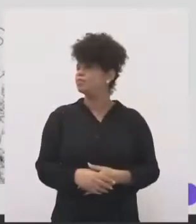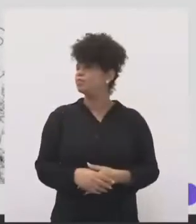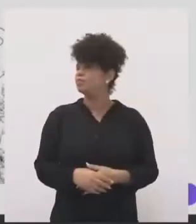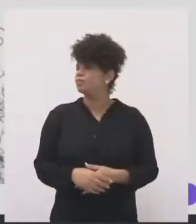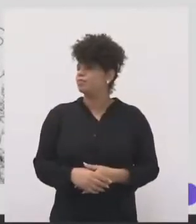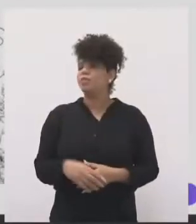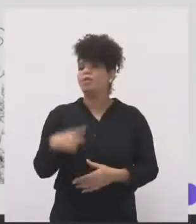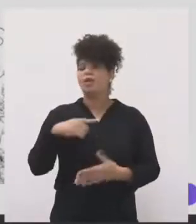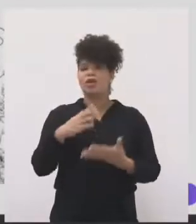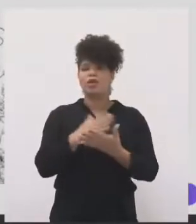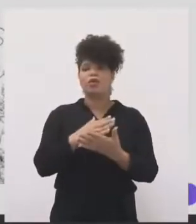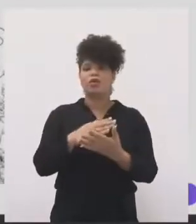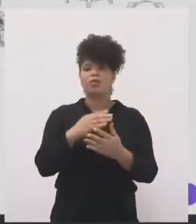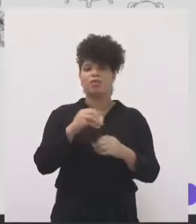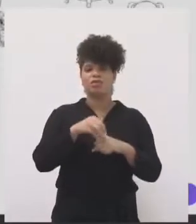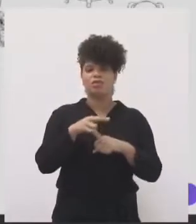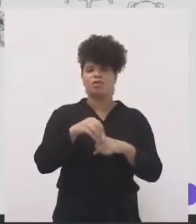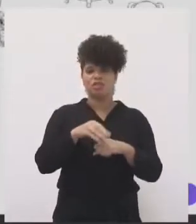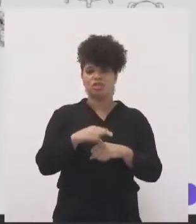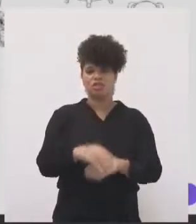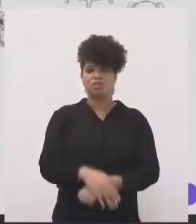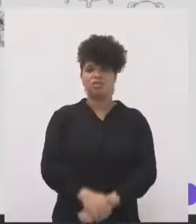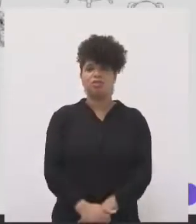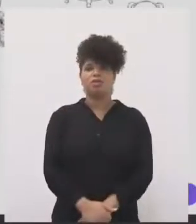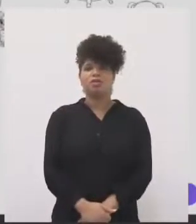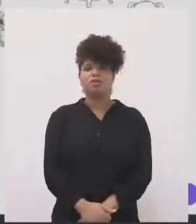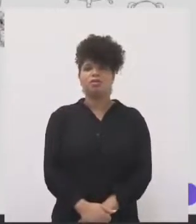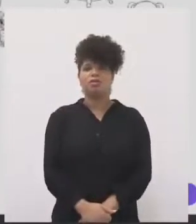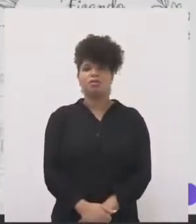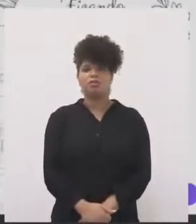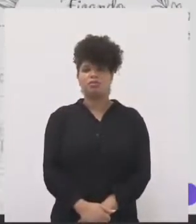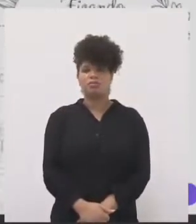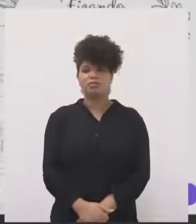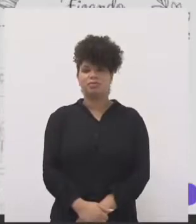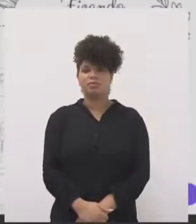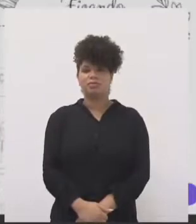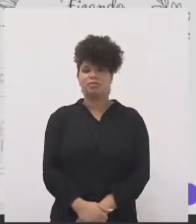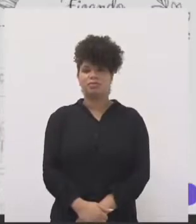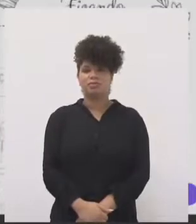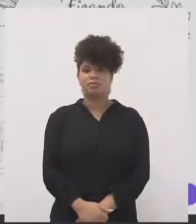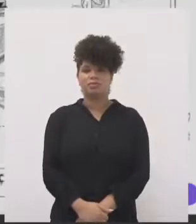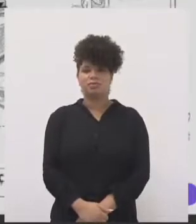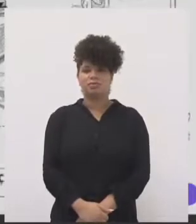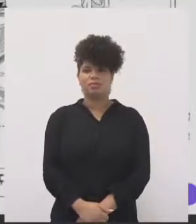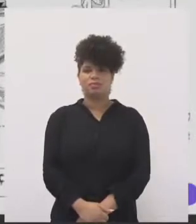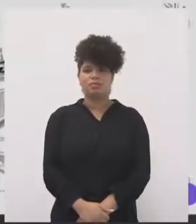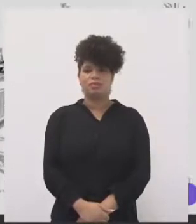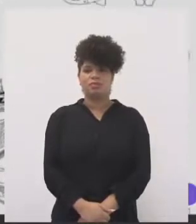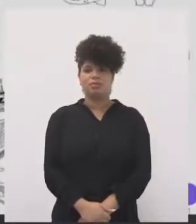alguns modelinhos de colorir. E lembrando,